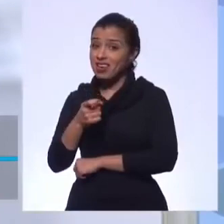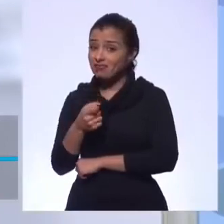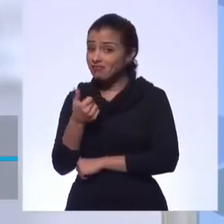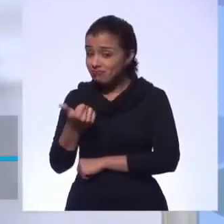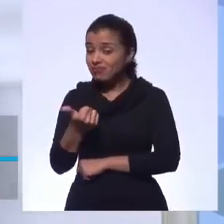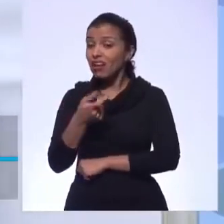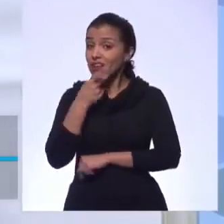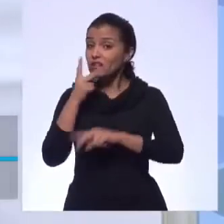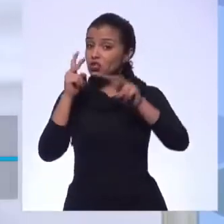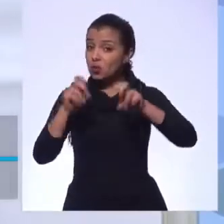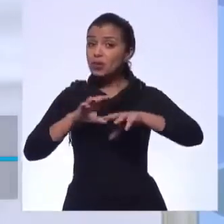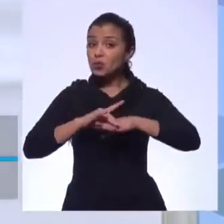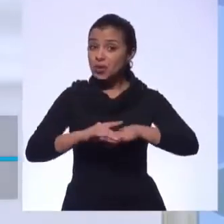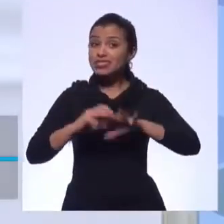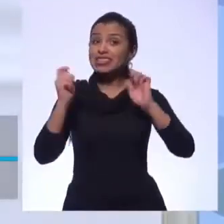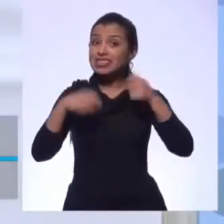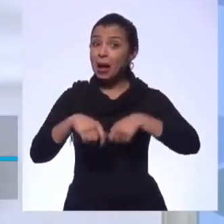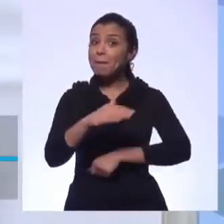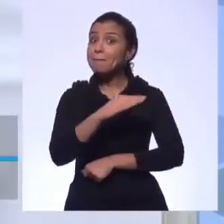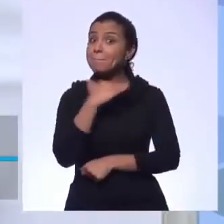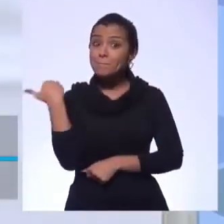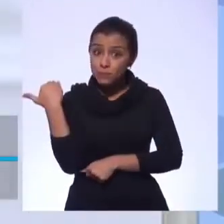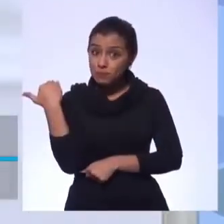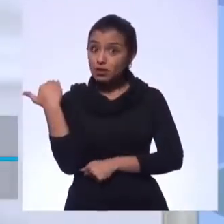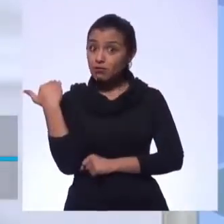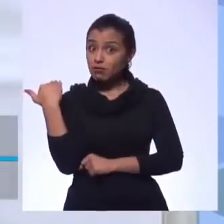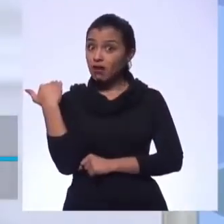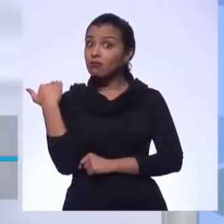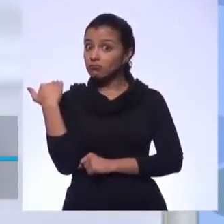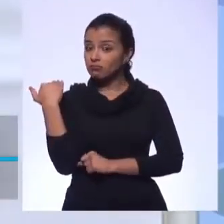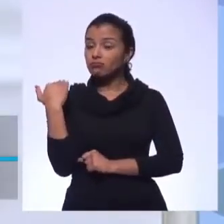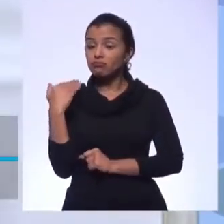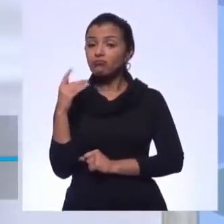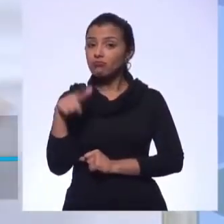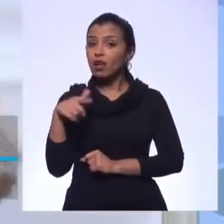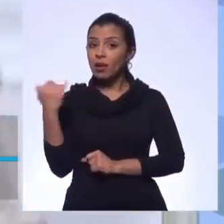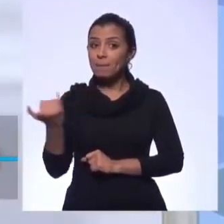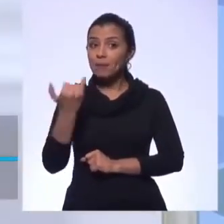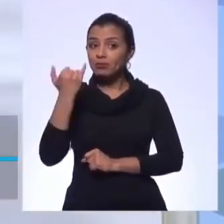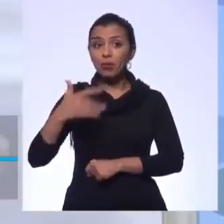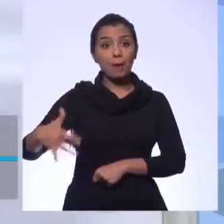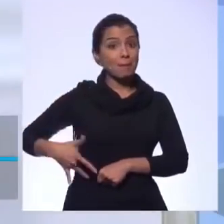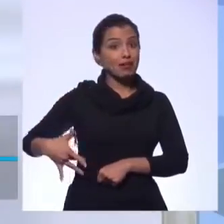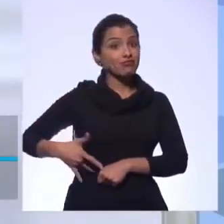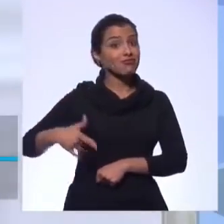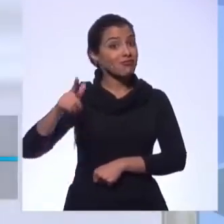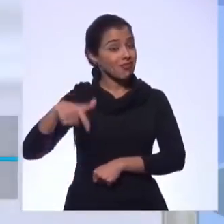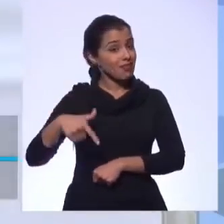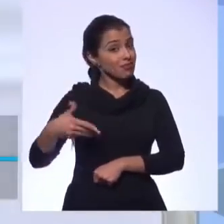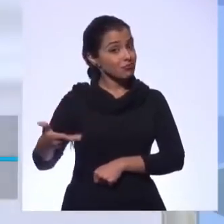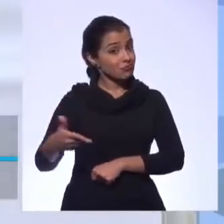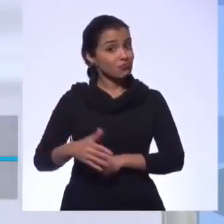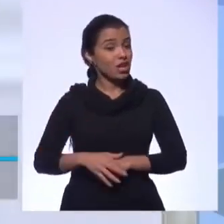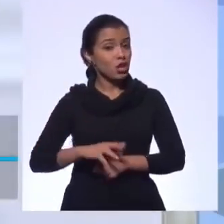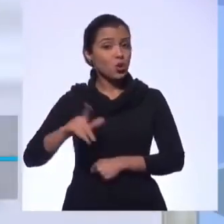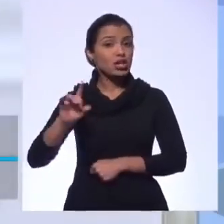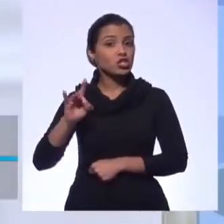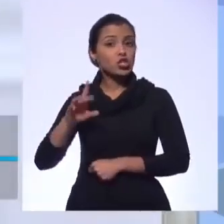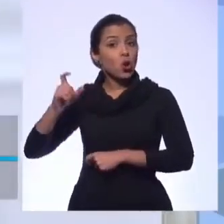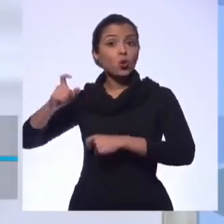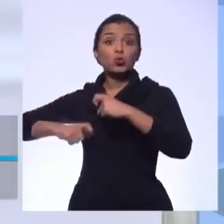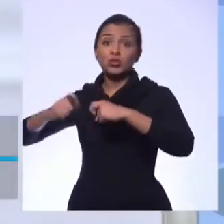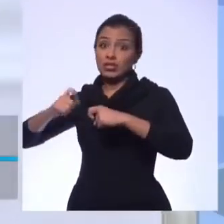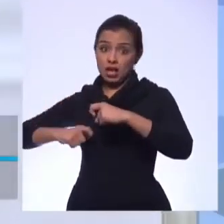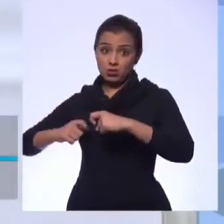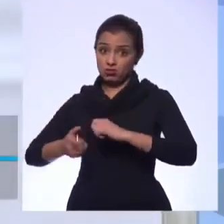doenças aqui, gente, que podem matar, olha só. Tá? Então é importante, ó, a hepatite é uma delas, não é só através do sexo, mas do sexo